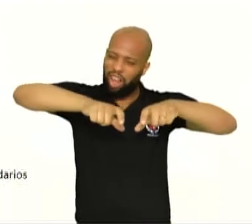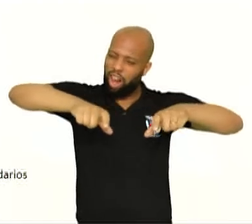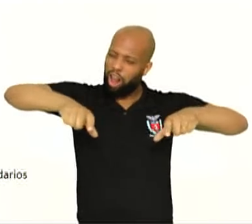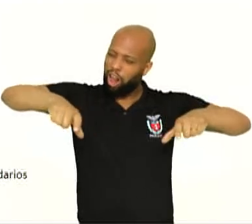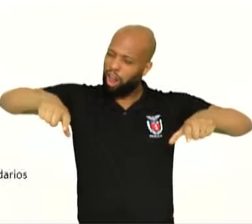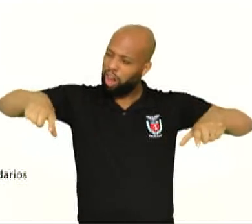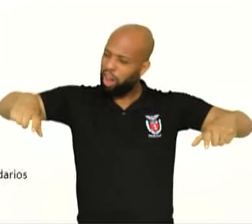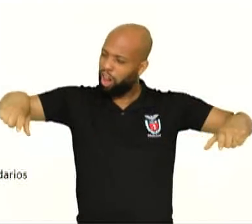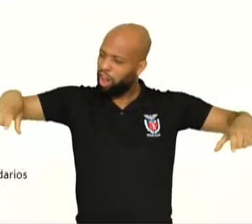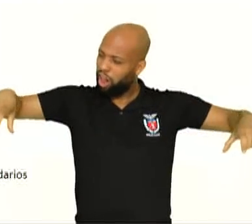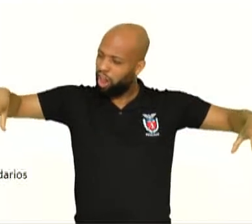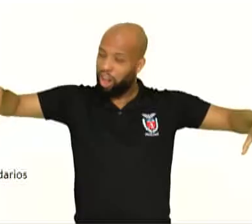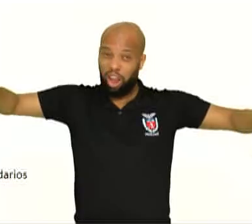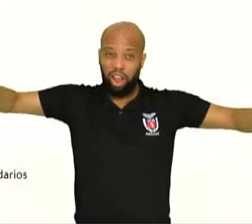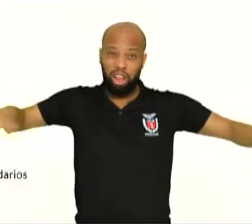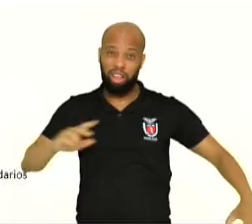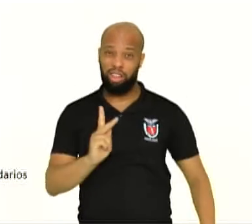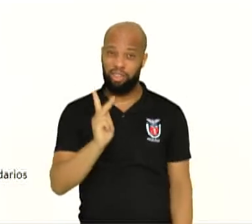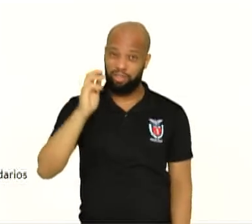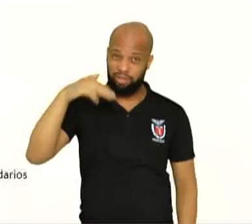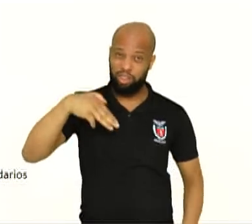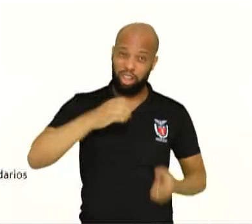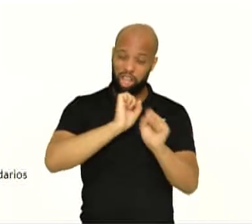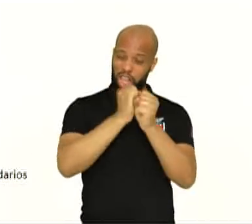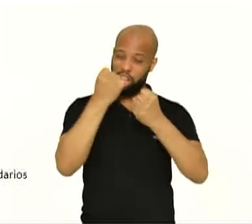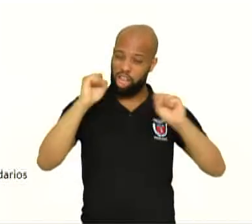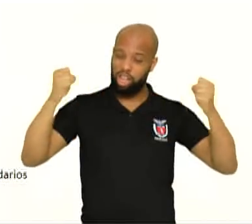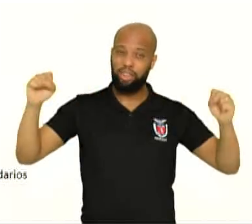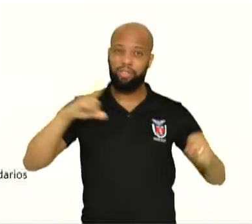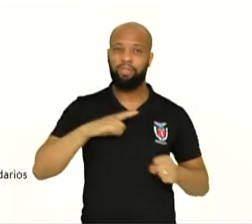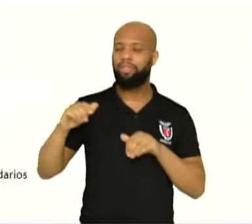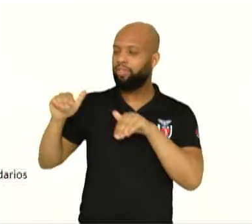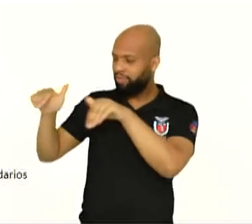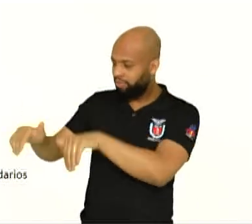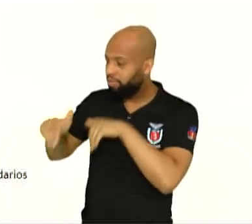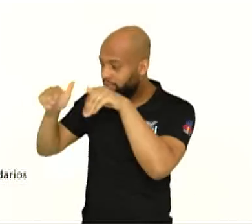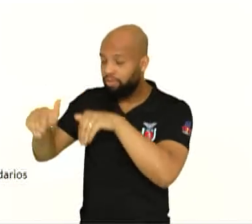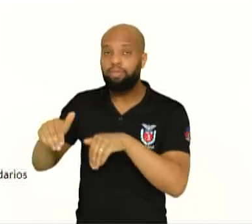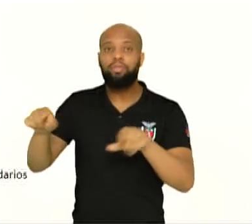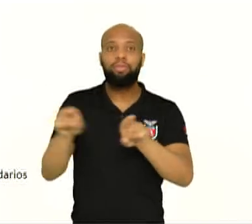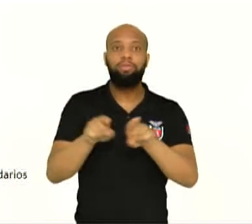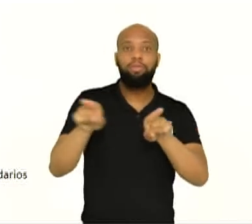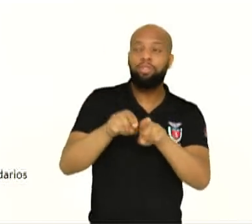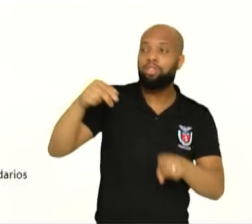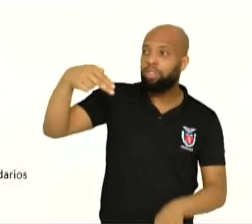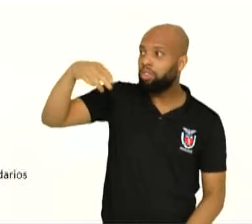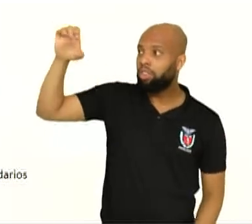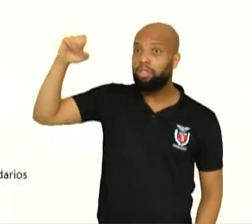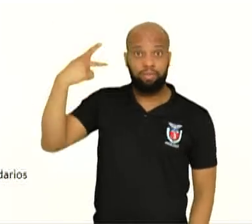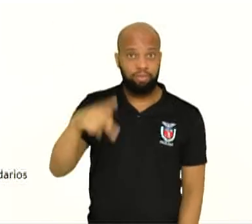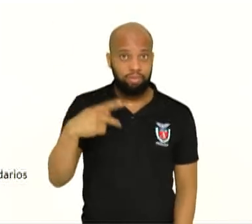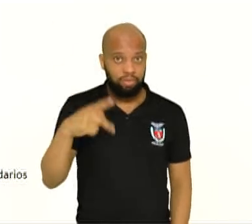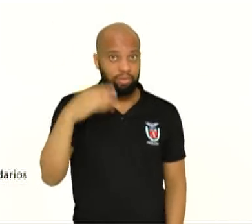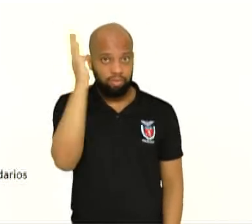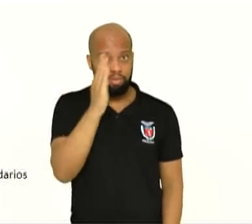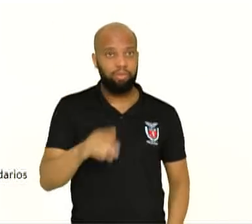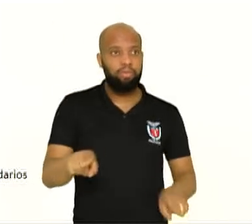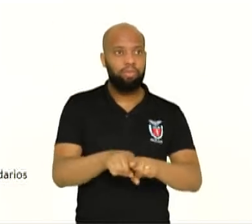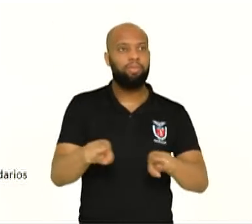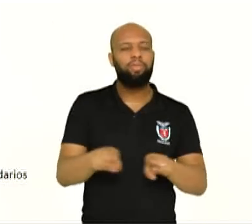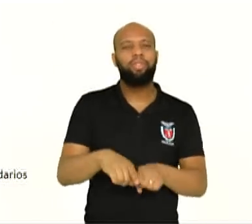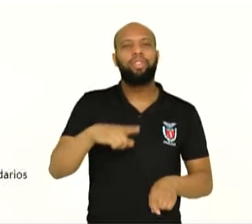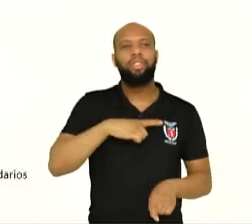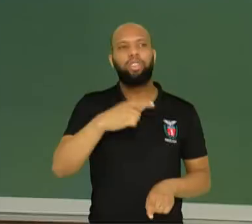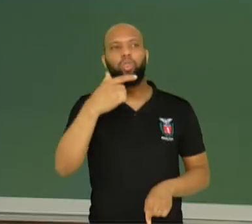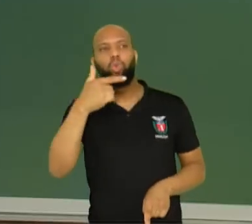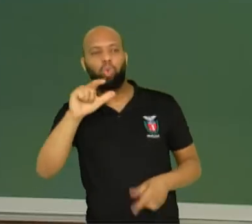quilométricas, gente. A gente tem vários lugares do mundo, Austrália, aqui no nosso Nordeste, no Caribe, vários lugares onde a